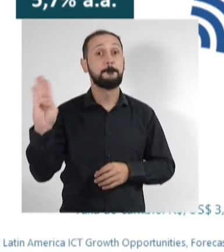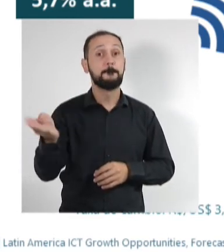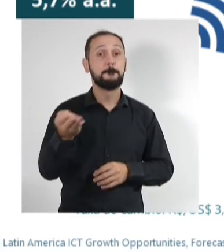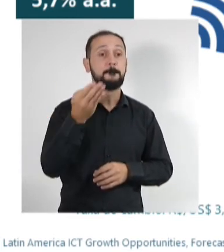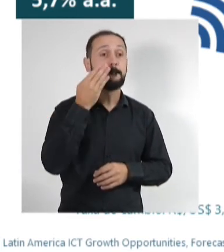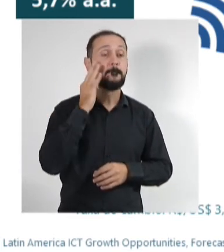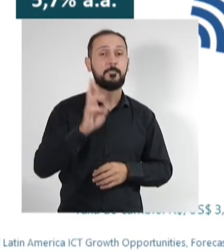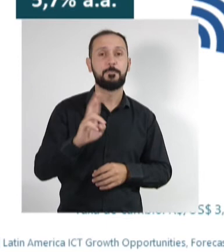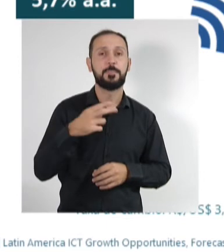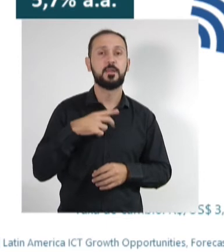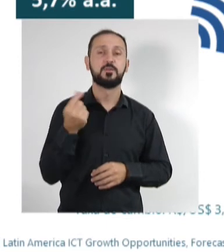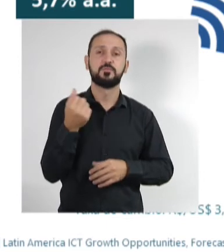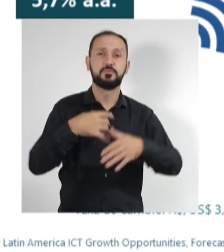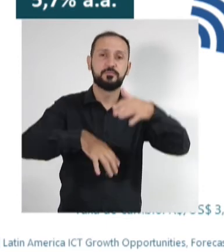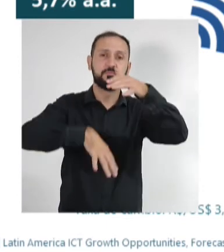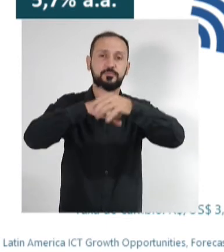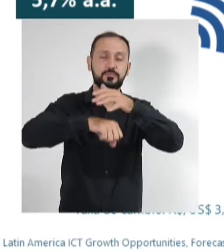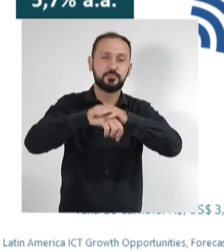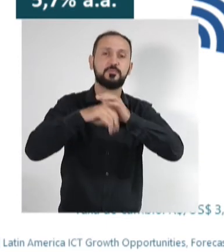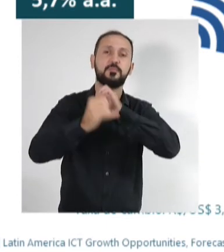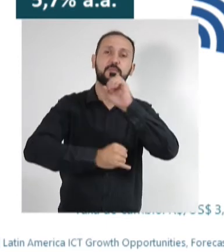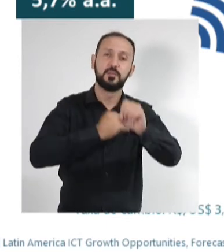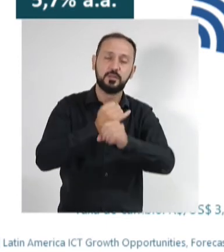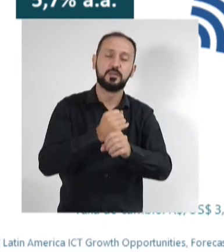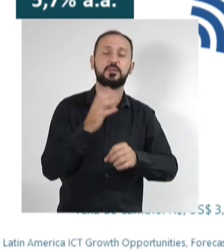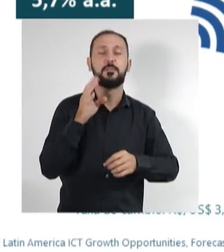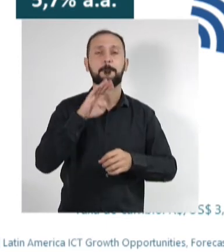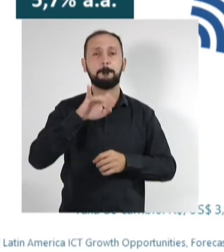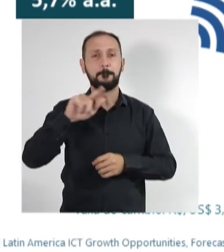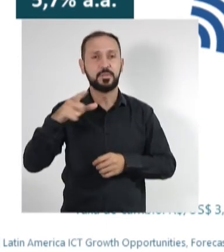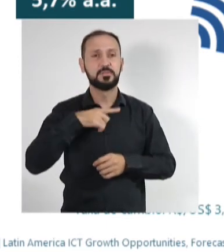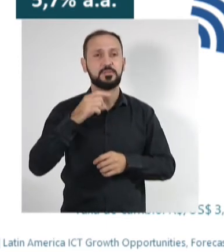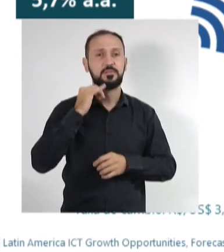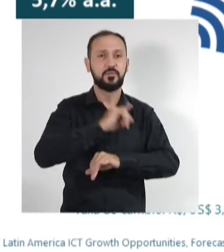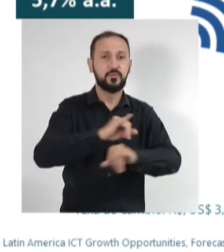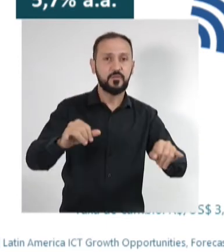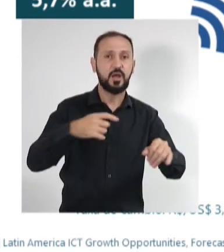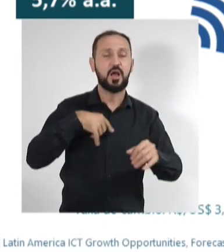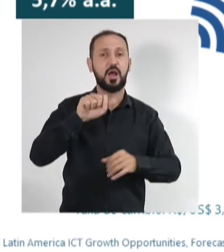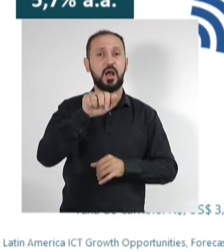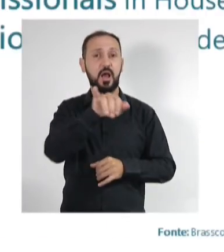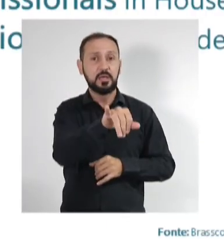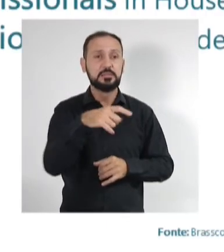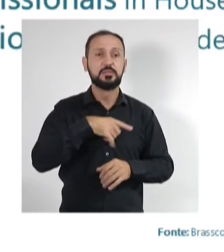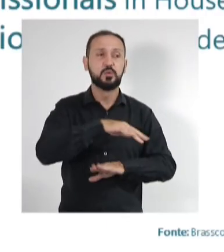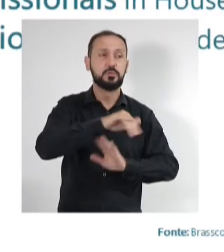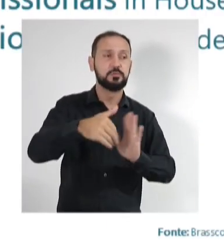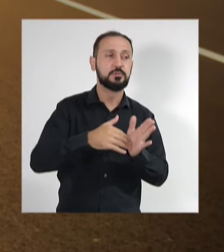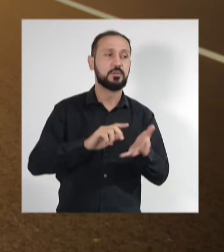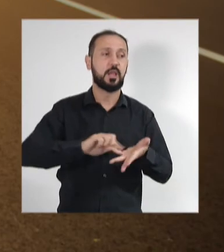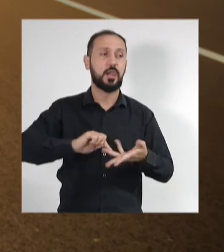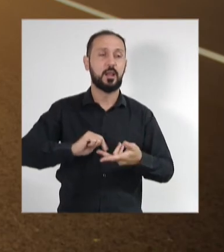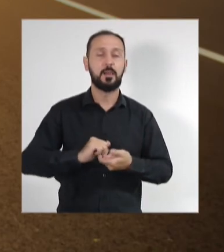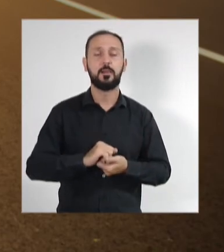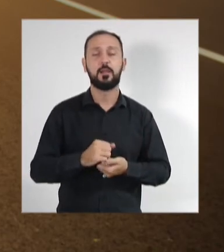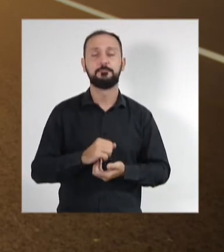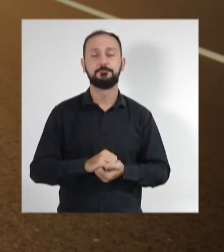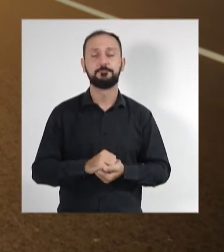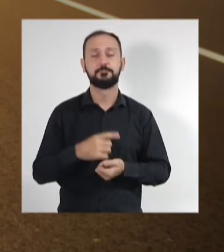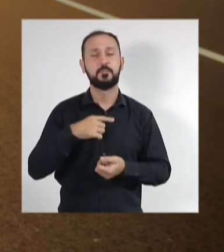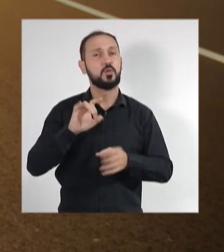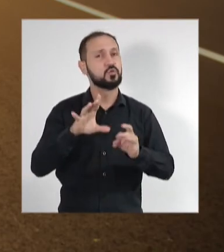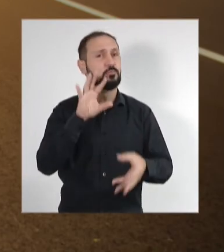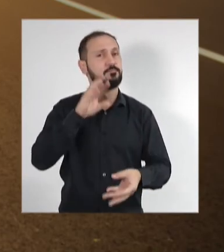Brasil. Nuvem, internet das coisas, big data, segurança da informação, inteligência artificial e assim por diante. Tá?